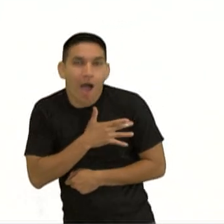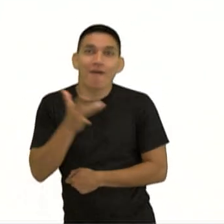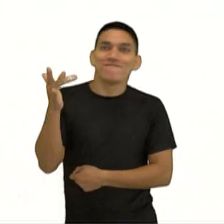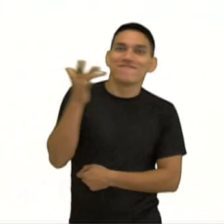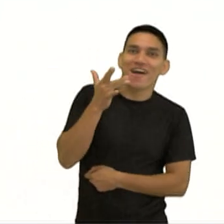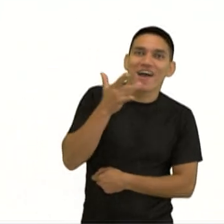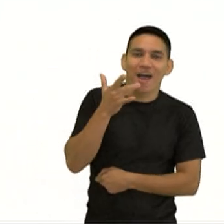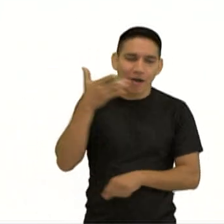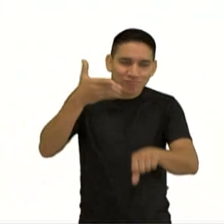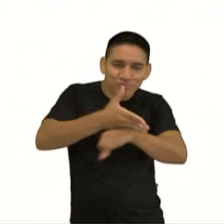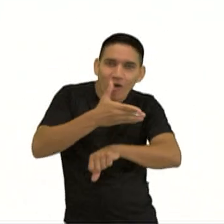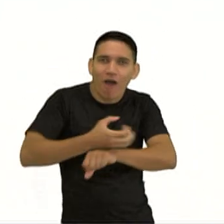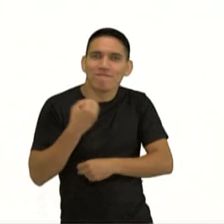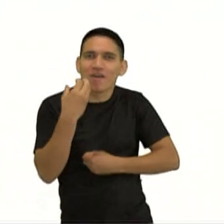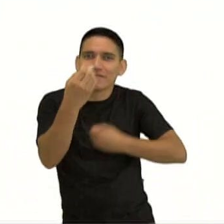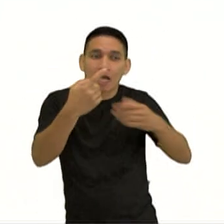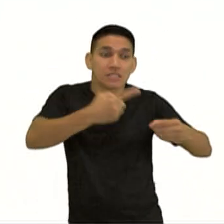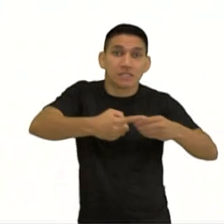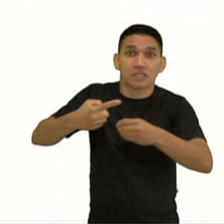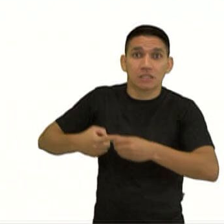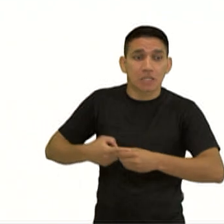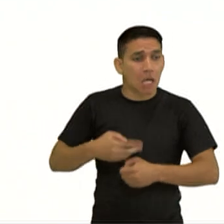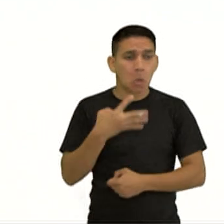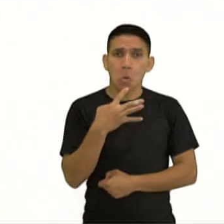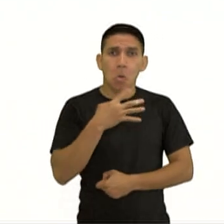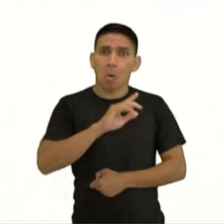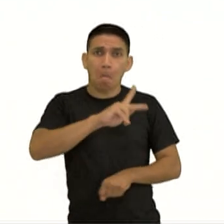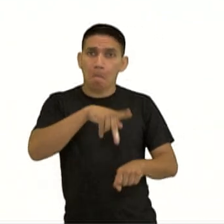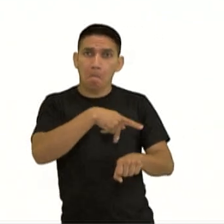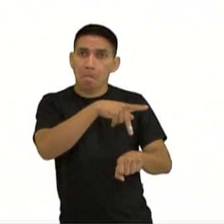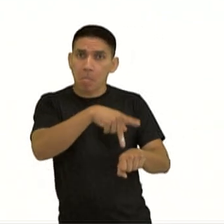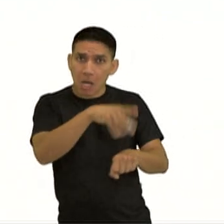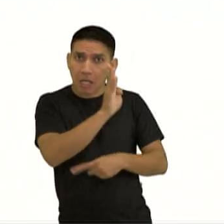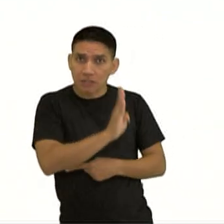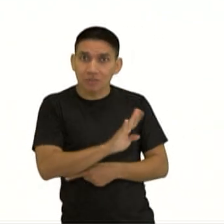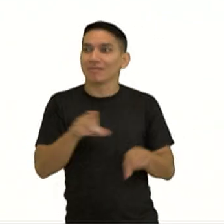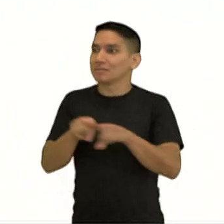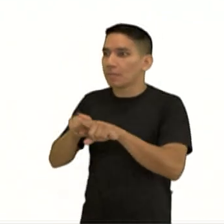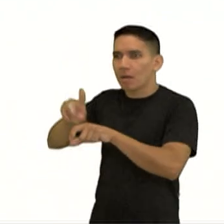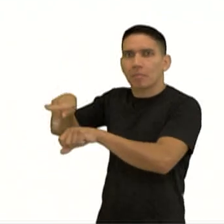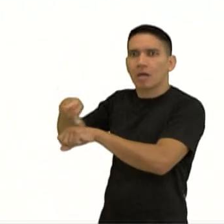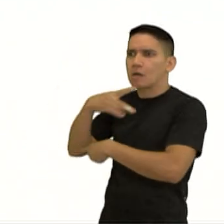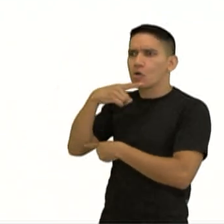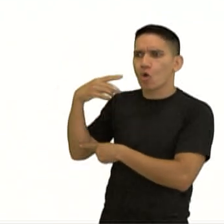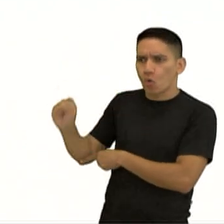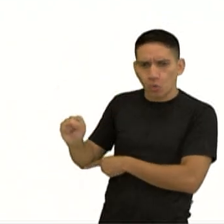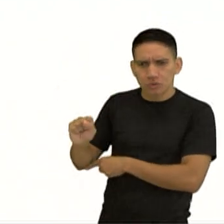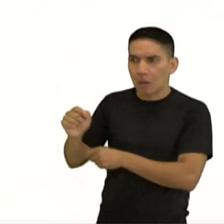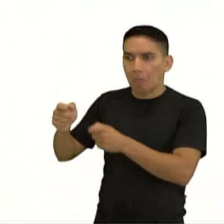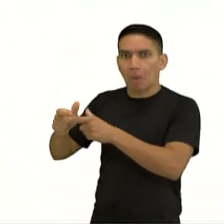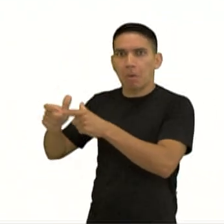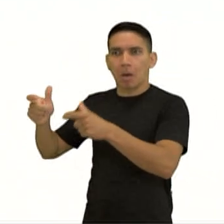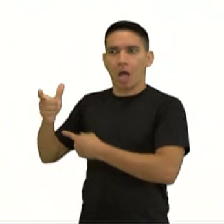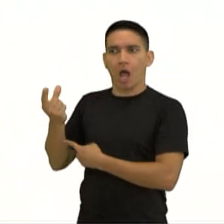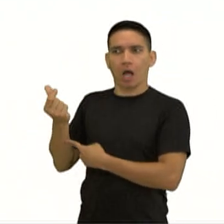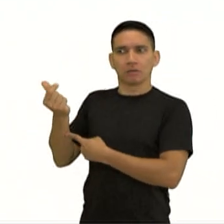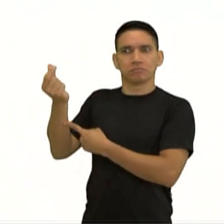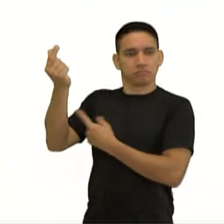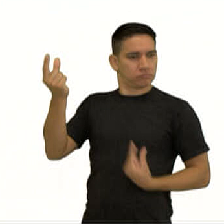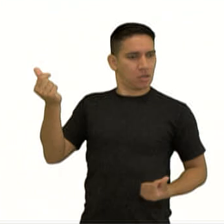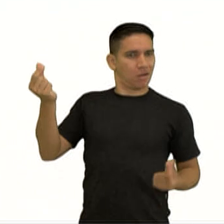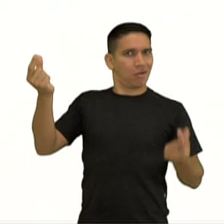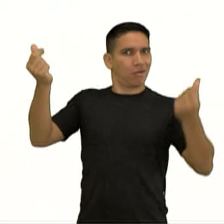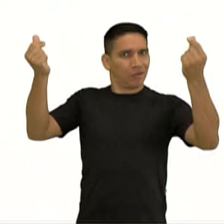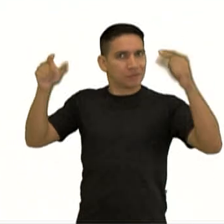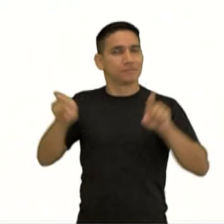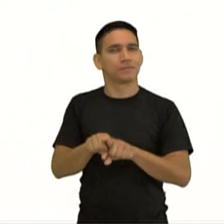cidades desconhecidas no Brasil e na Rússia estão se tornando mais ricas. As estações de